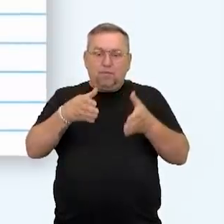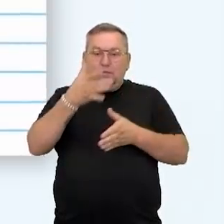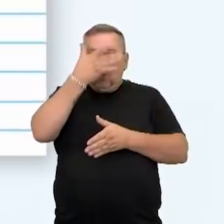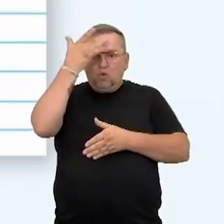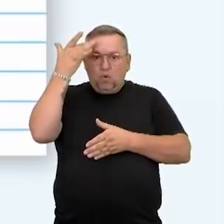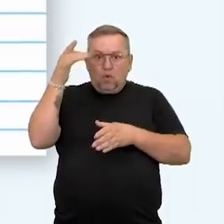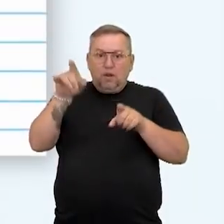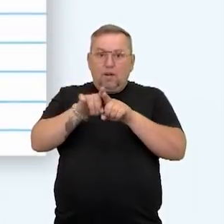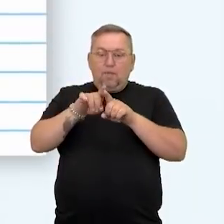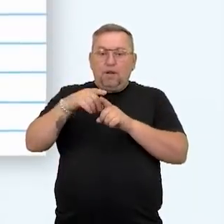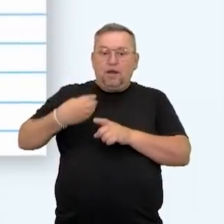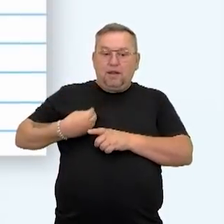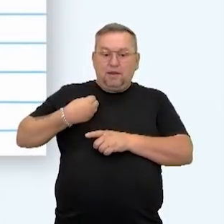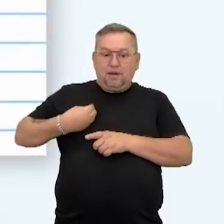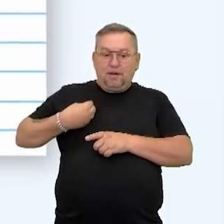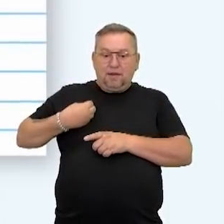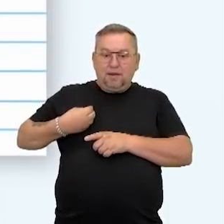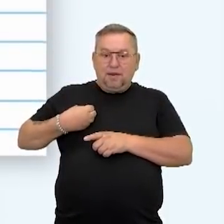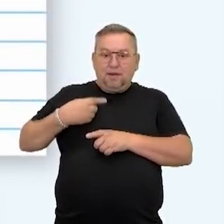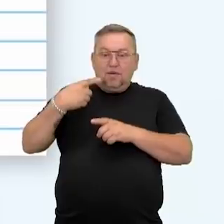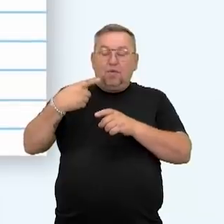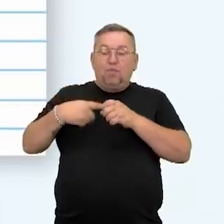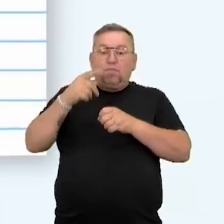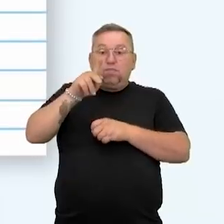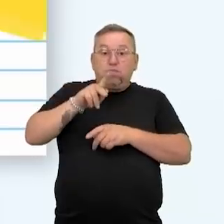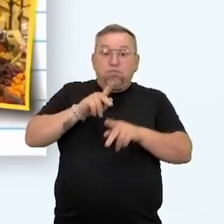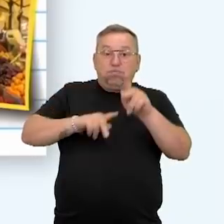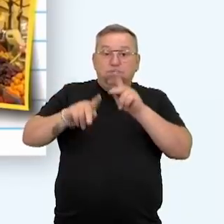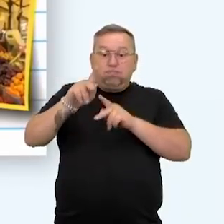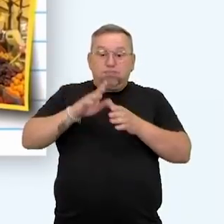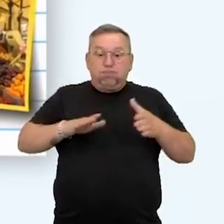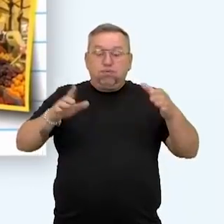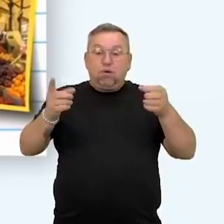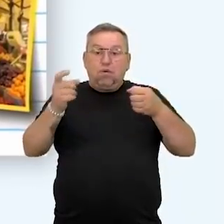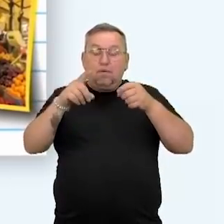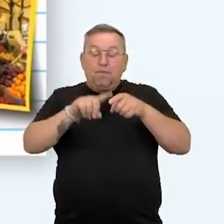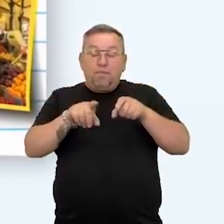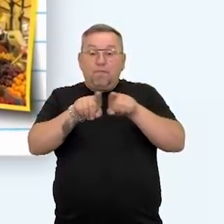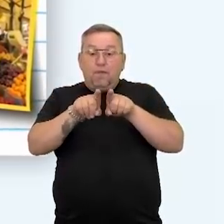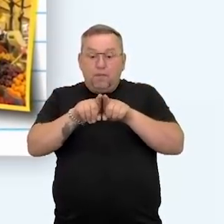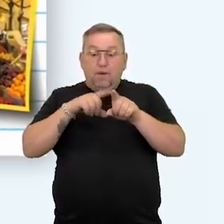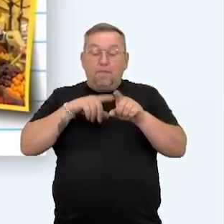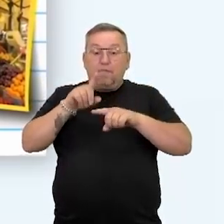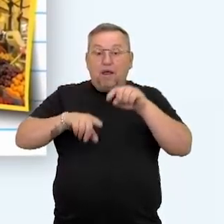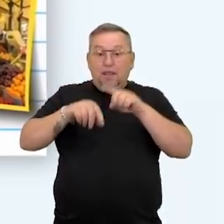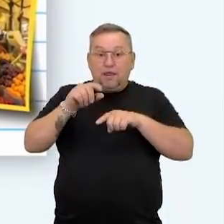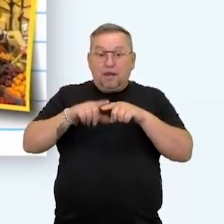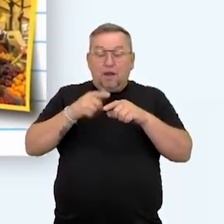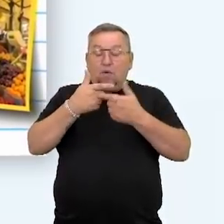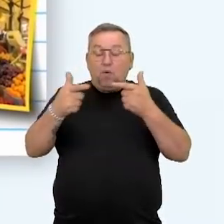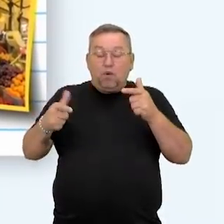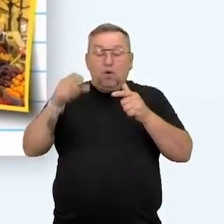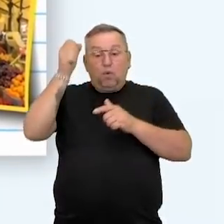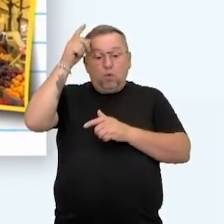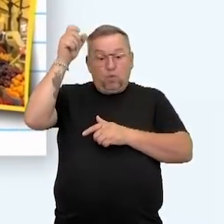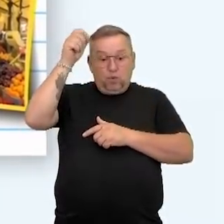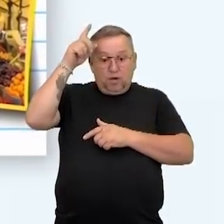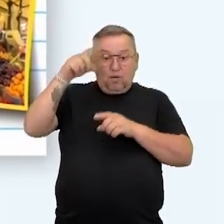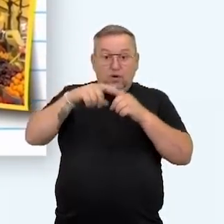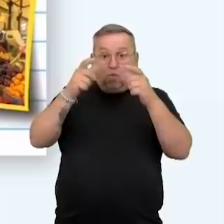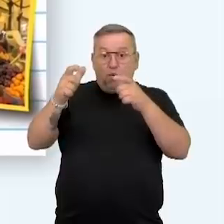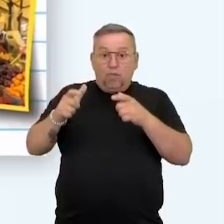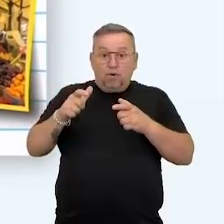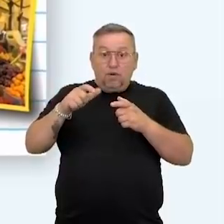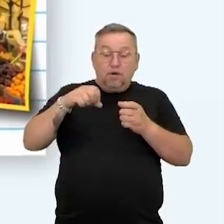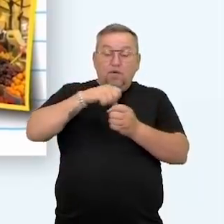pessoas e à existência de um ambiente de trocas, de ligações, de transferências materiais e imateriais. Portanto, um ambiente que